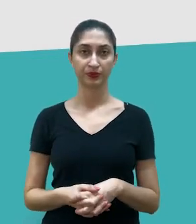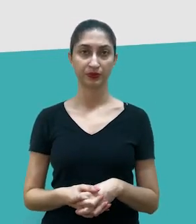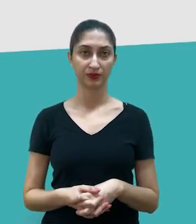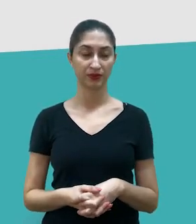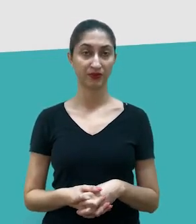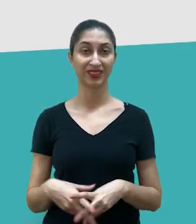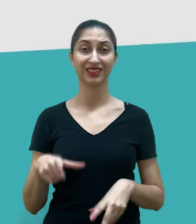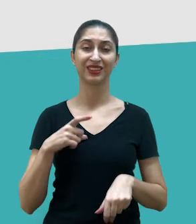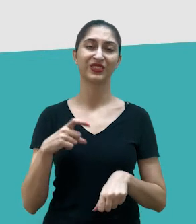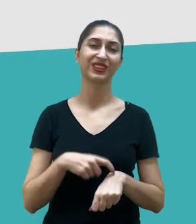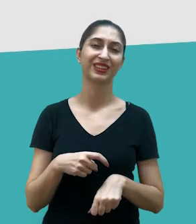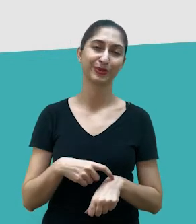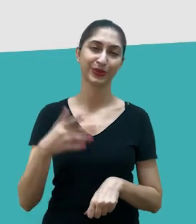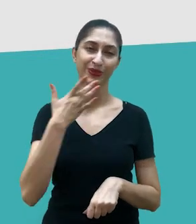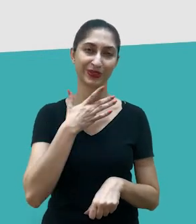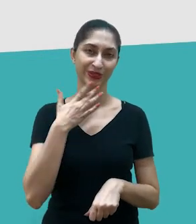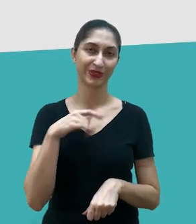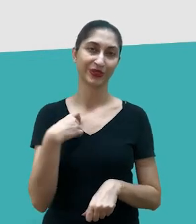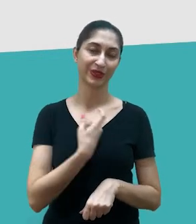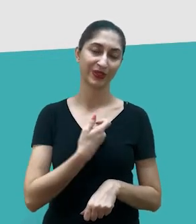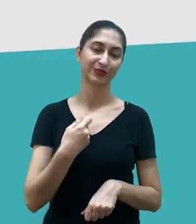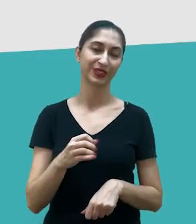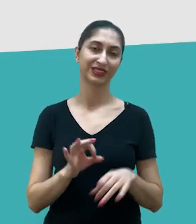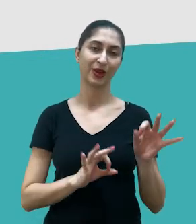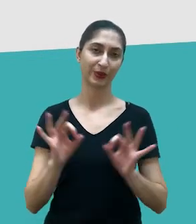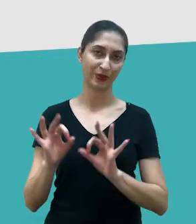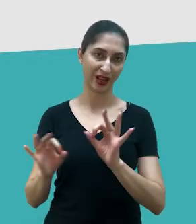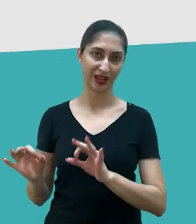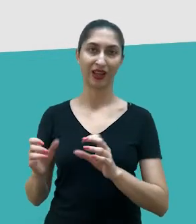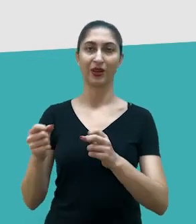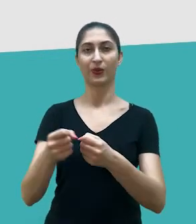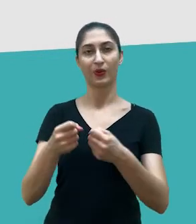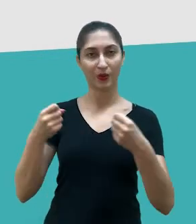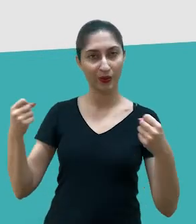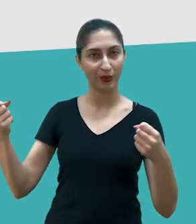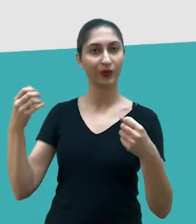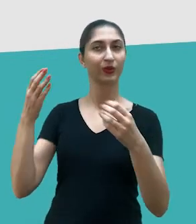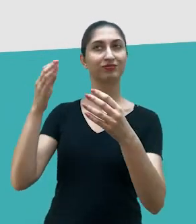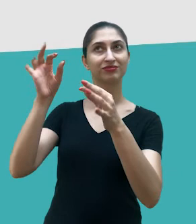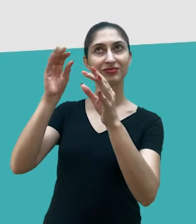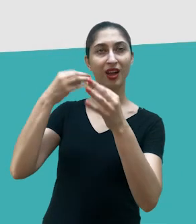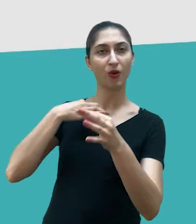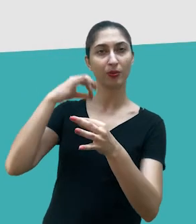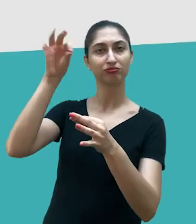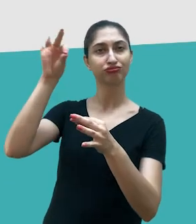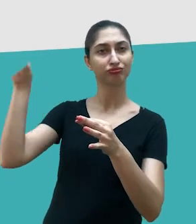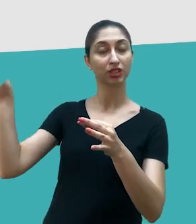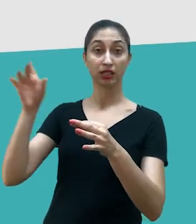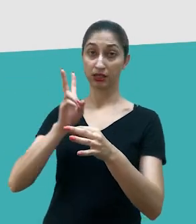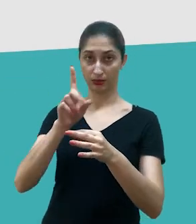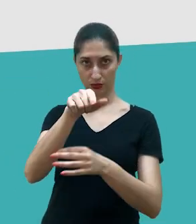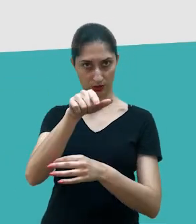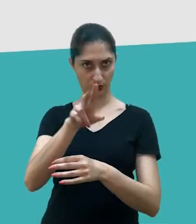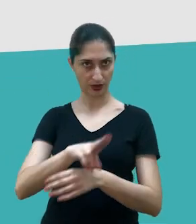aquele tempo gostoso que a gente tem que gastar com a gente rearrumando o guarda-roupa. Toda vez que você usar uma